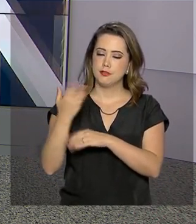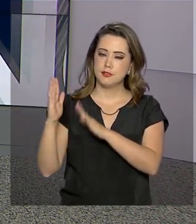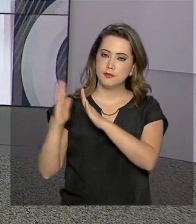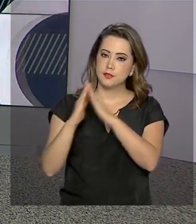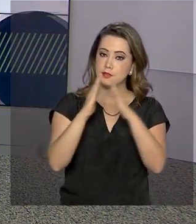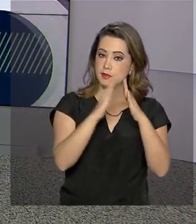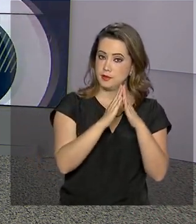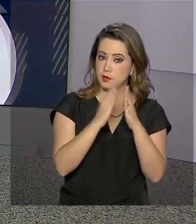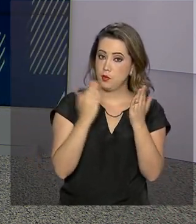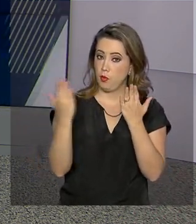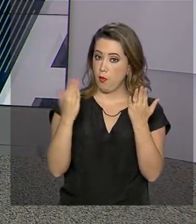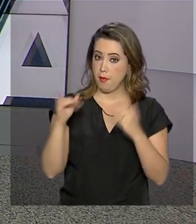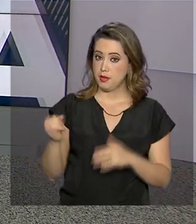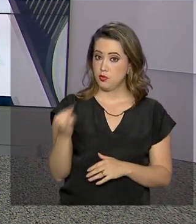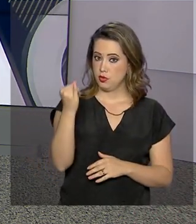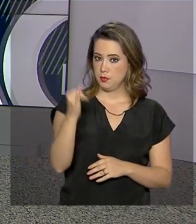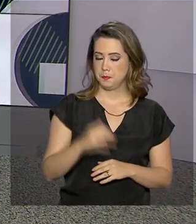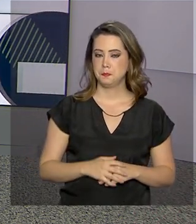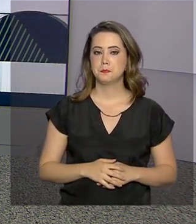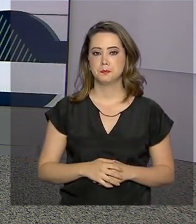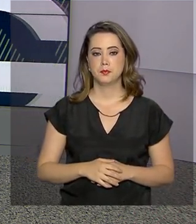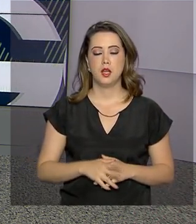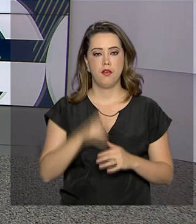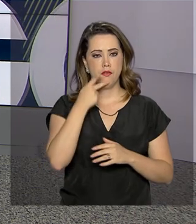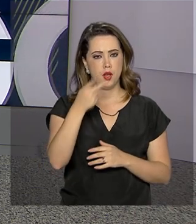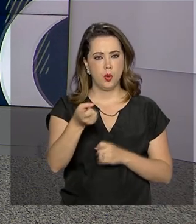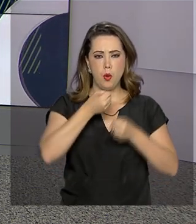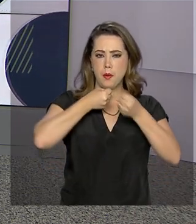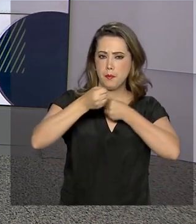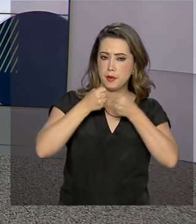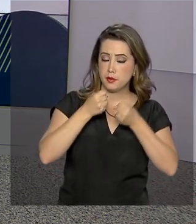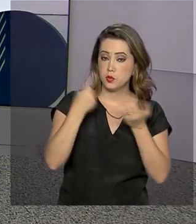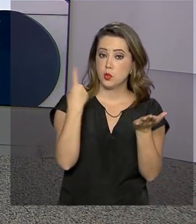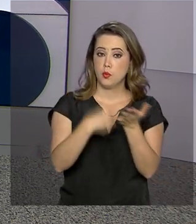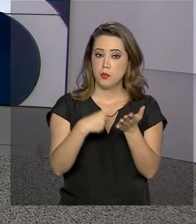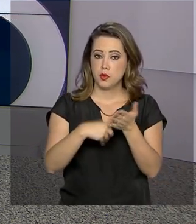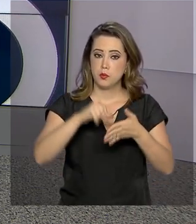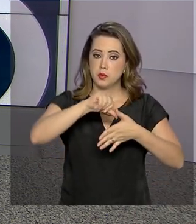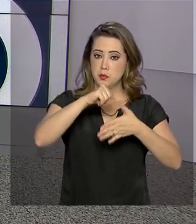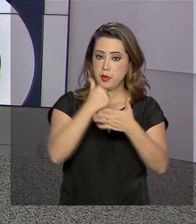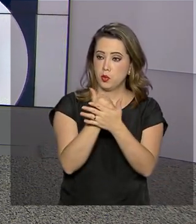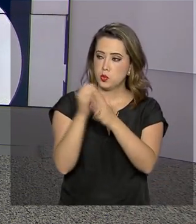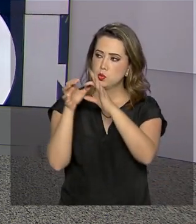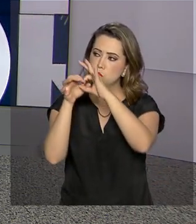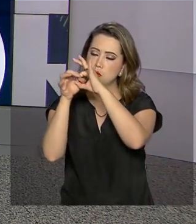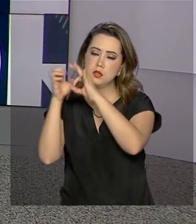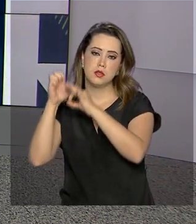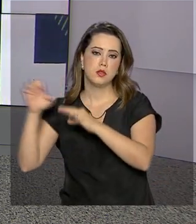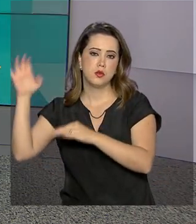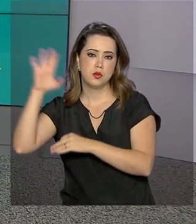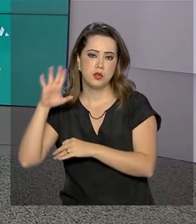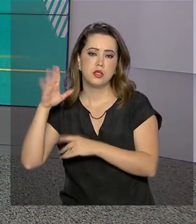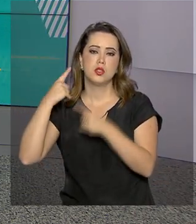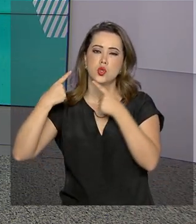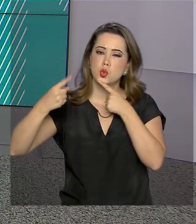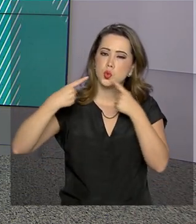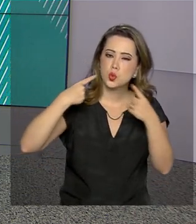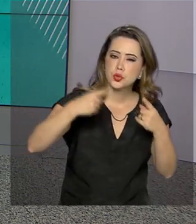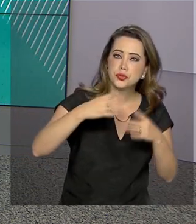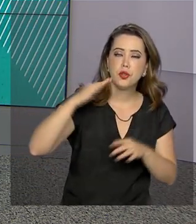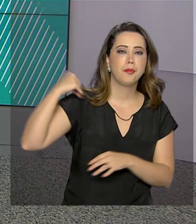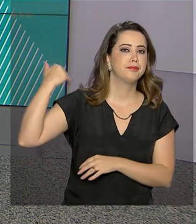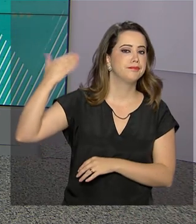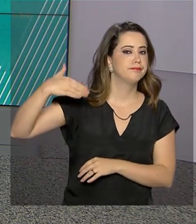janeiro na declaração à imprensa o presidente falou sobre o acordo mercosul-união europeia que está em discussão há 20 anos